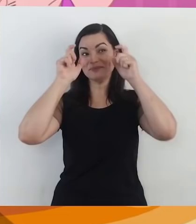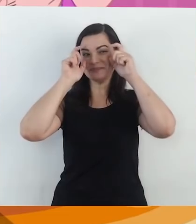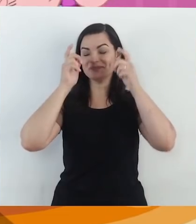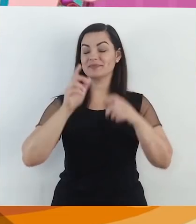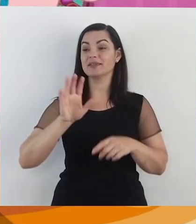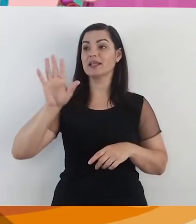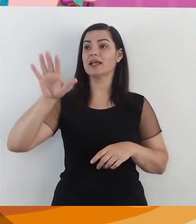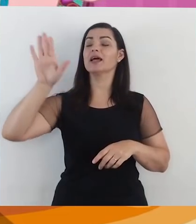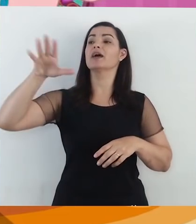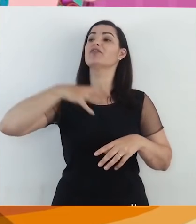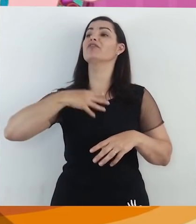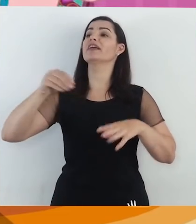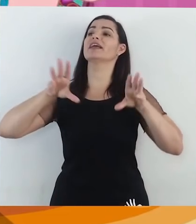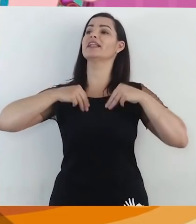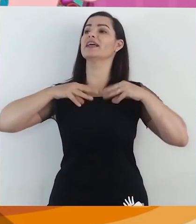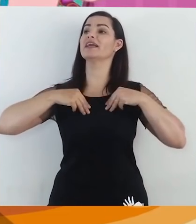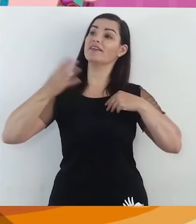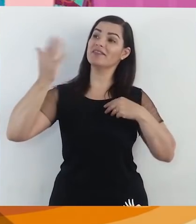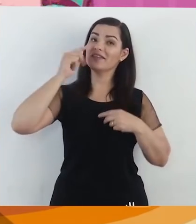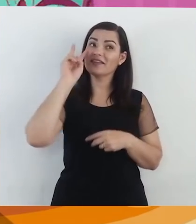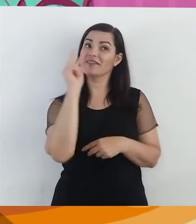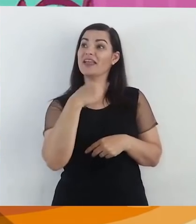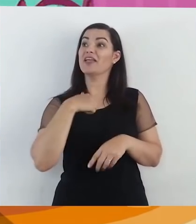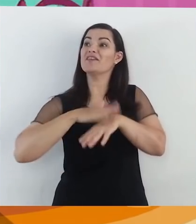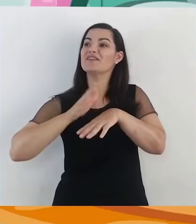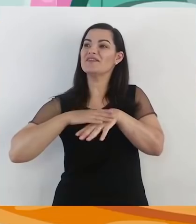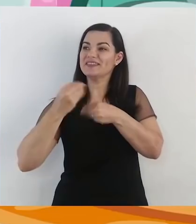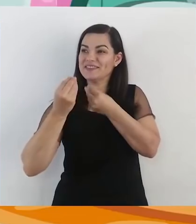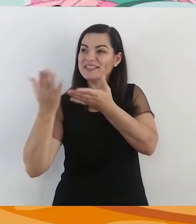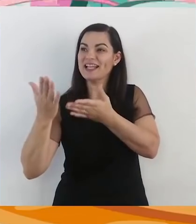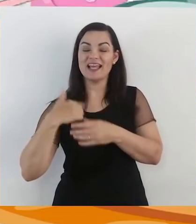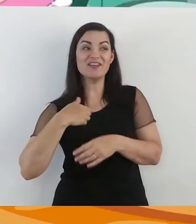Mica, venha ver o que eu fiz pra você. Estou indo,